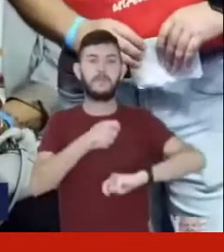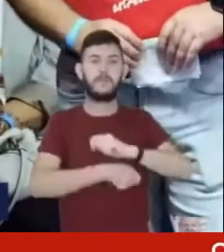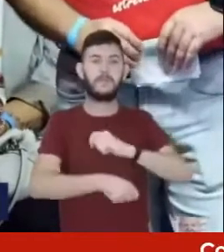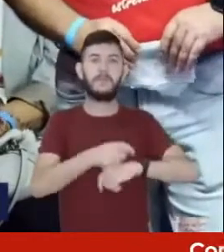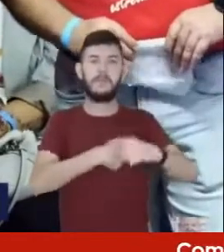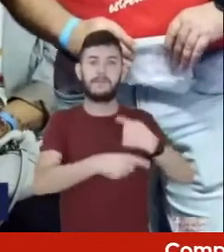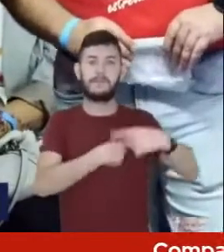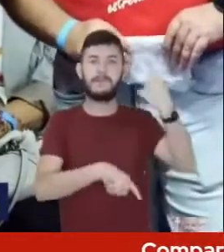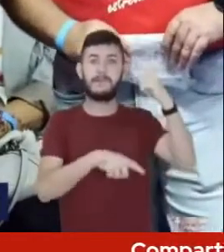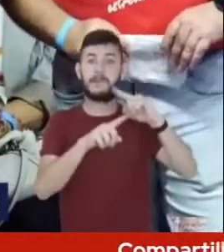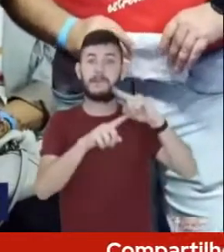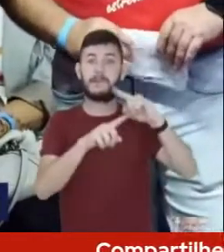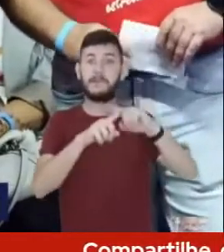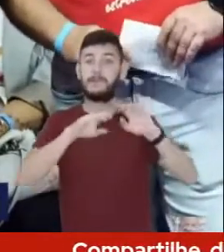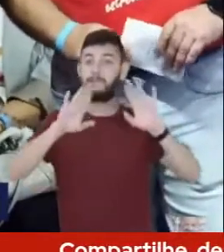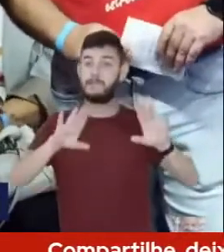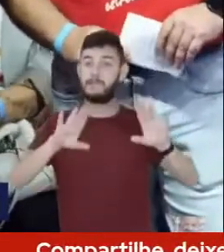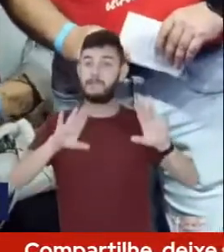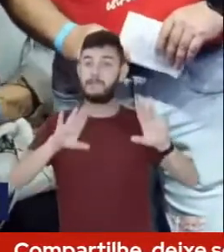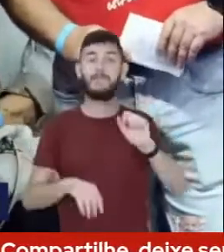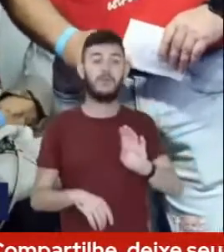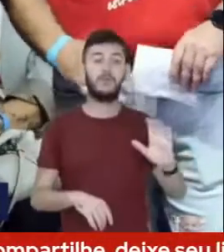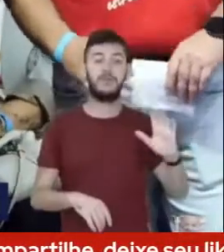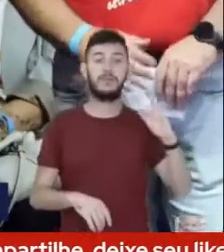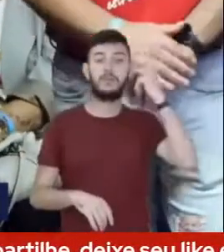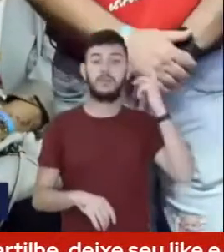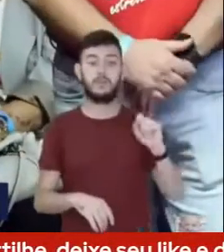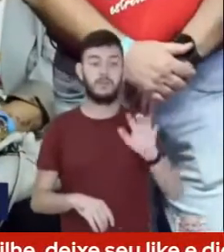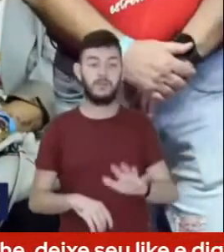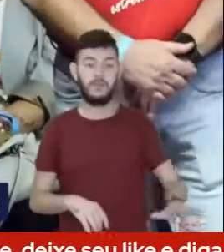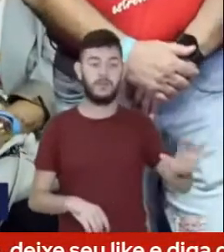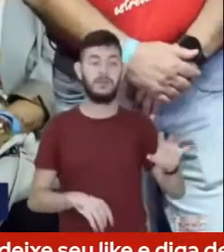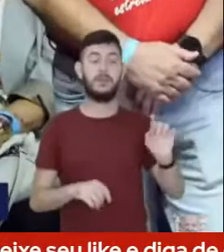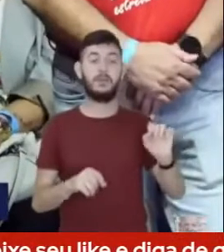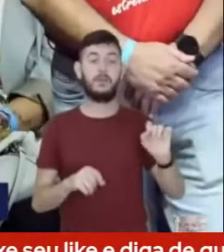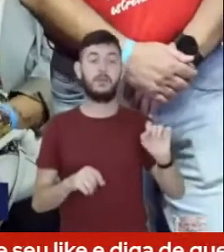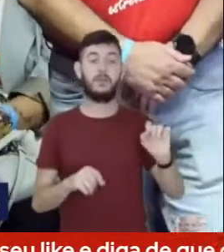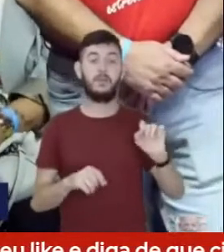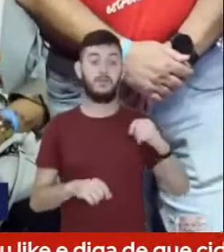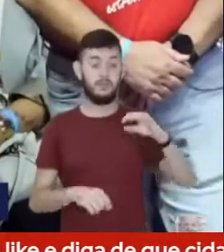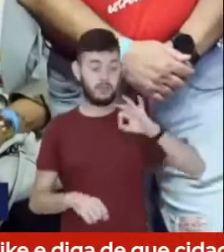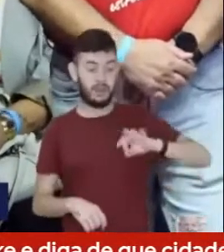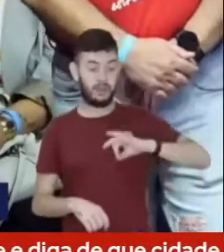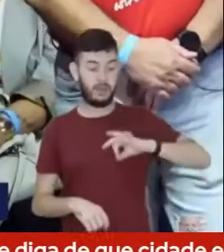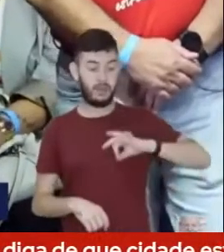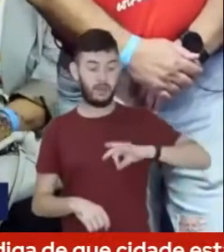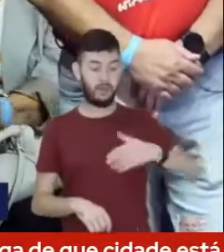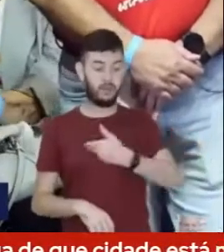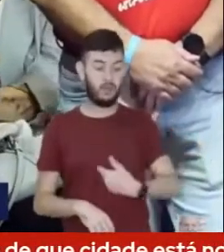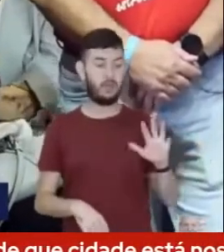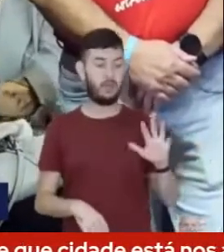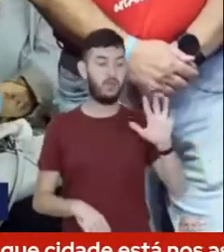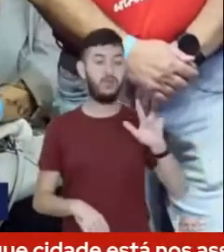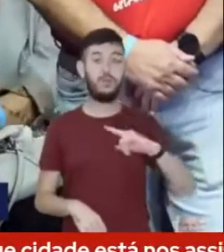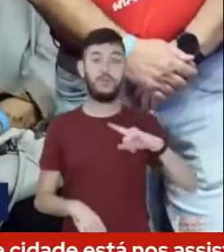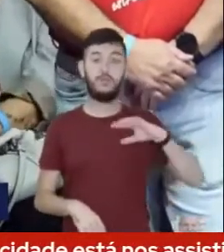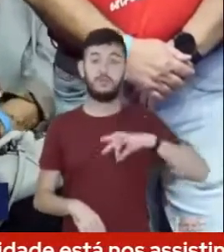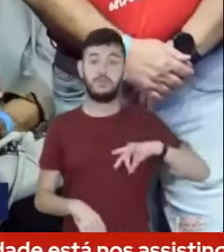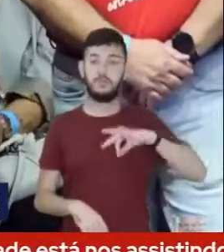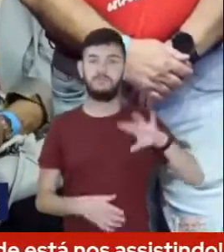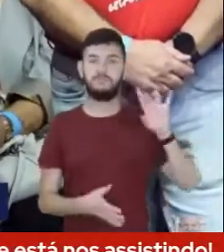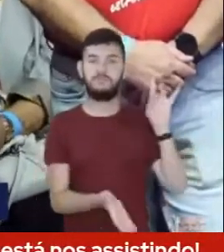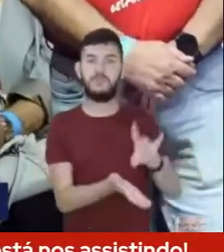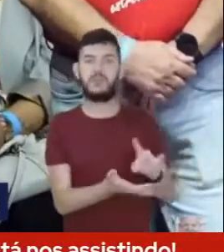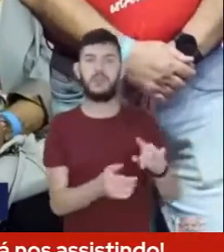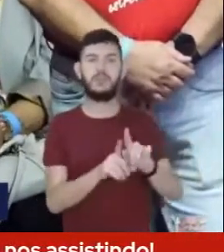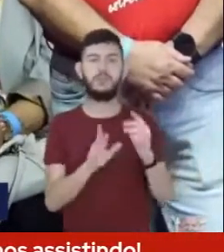durante o governo do presidente Lula, teve um aumento real, portanto, acima da inflação, Alckmin, de